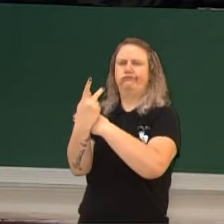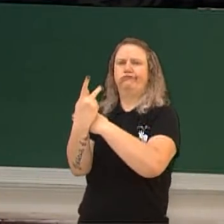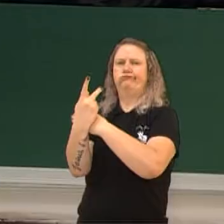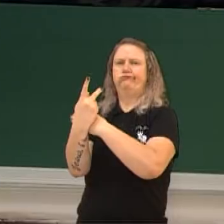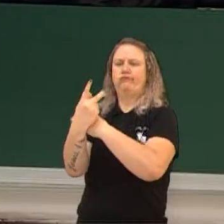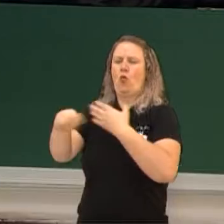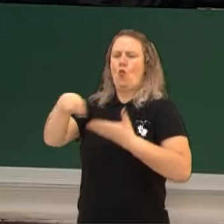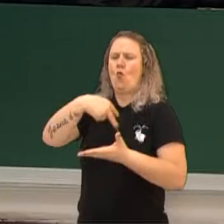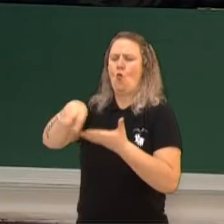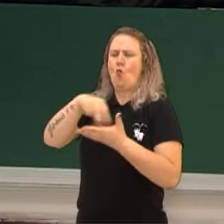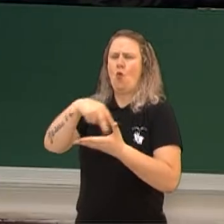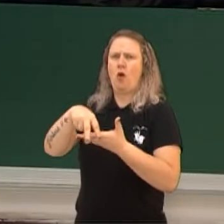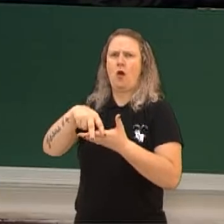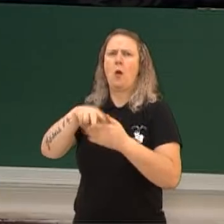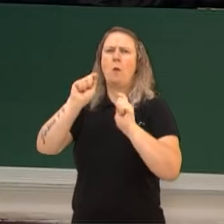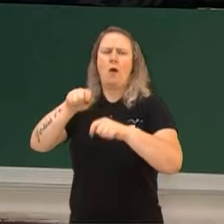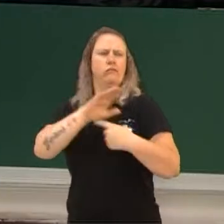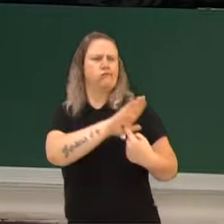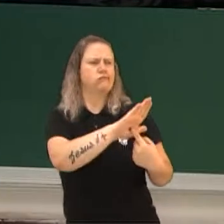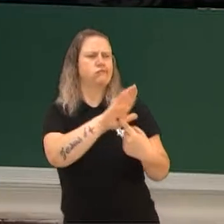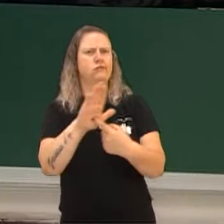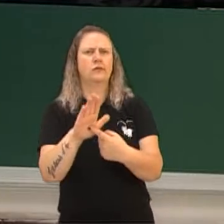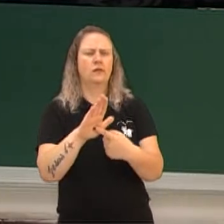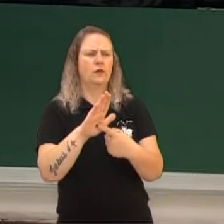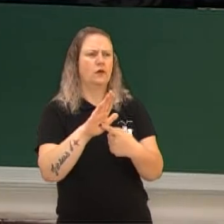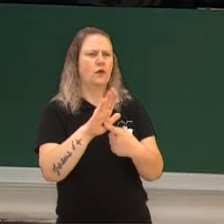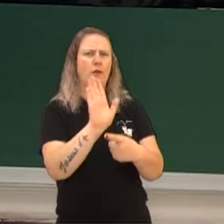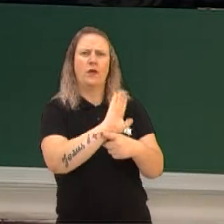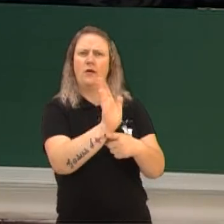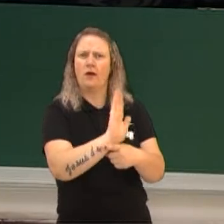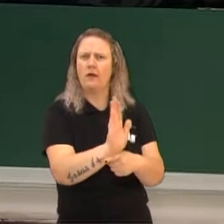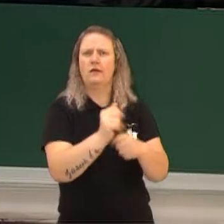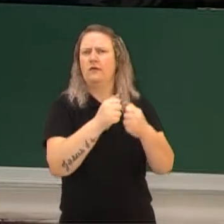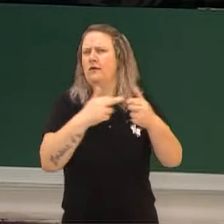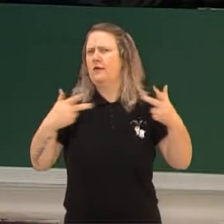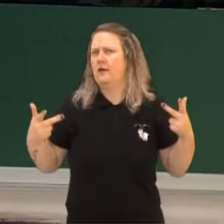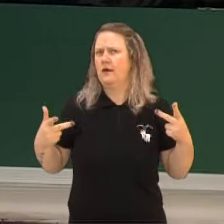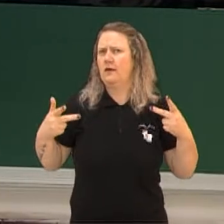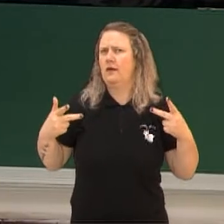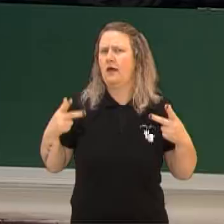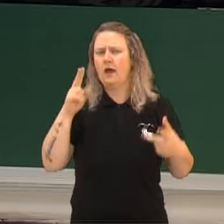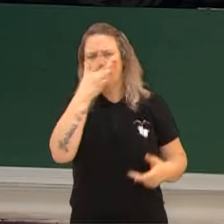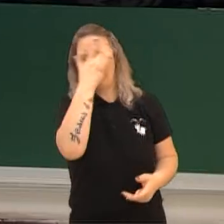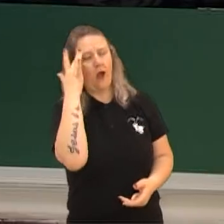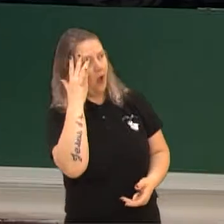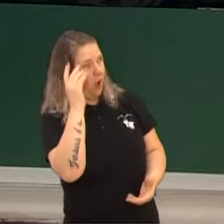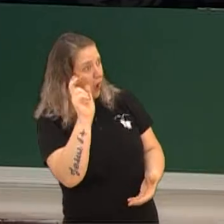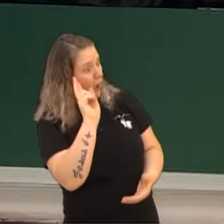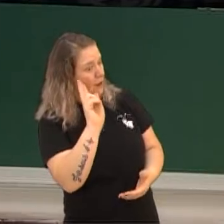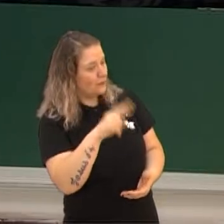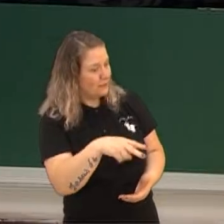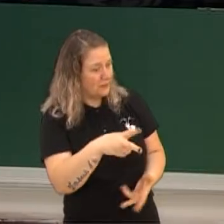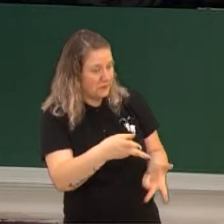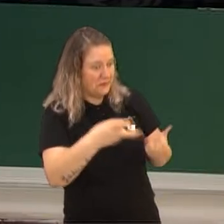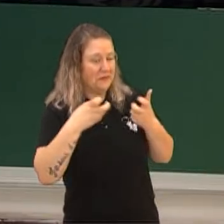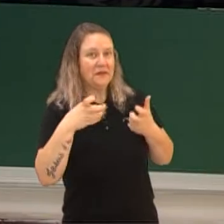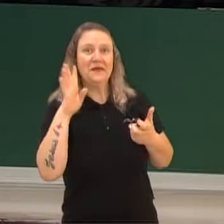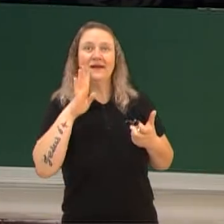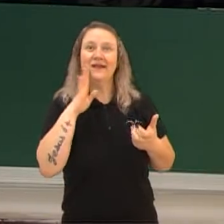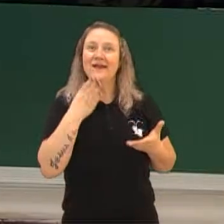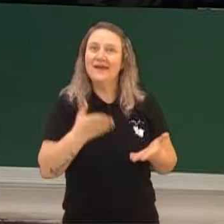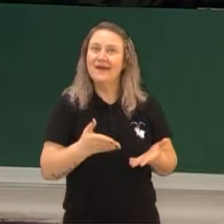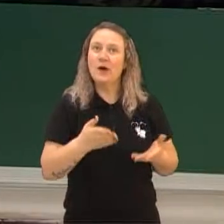passar isso de uma forma que aí a pessoa consegue interpretar por ela mesma, né? E não só por uma fala que alguém